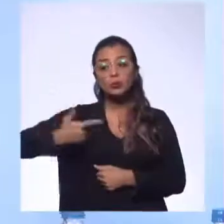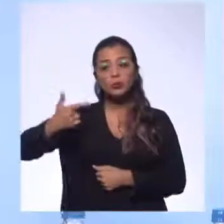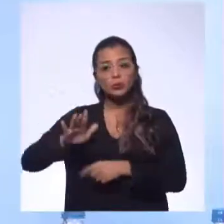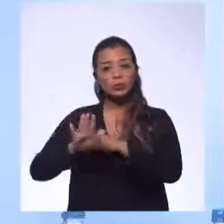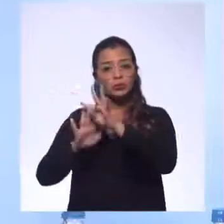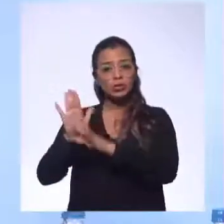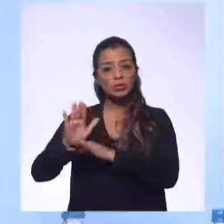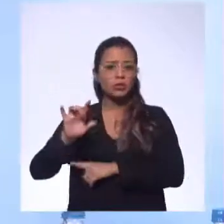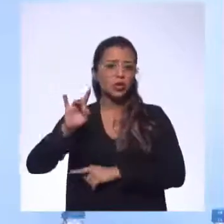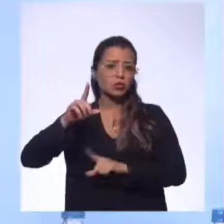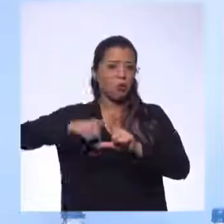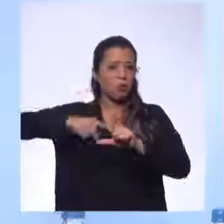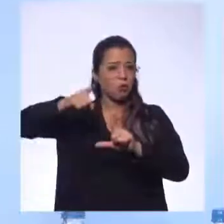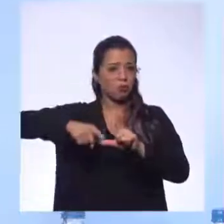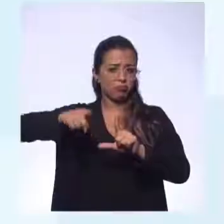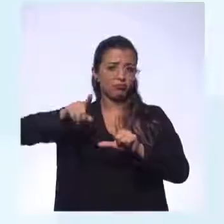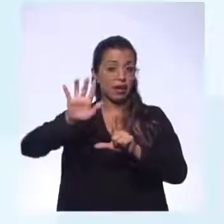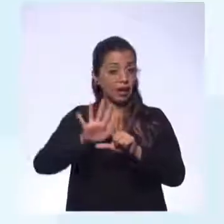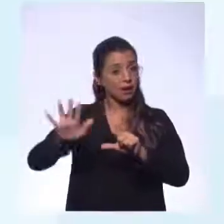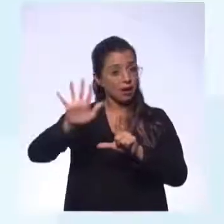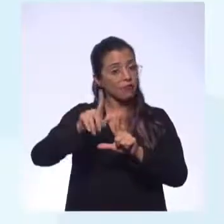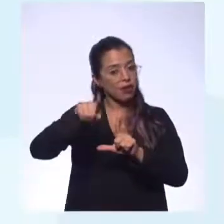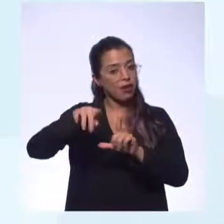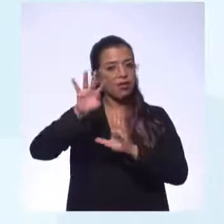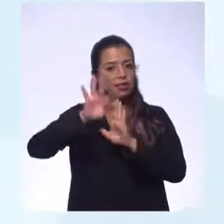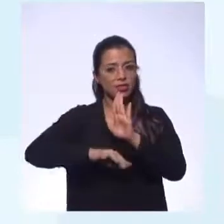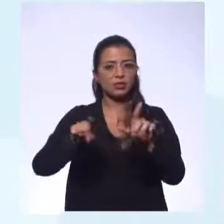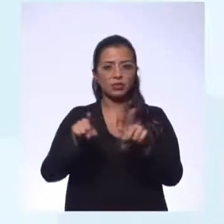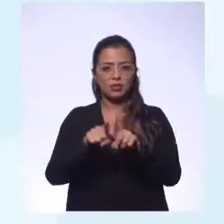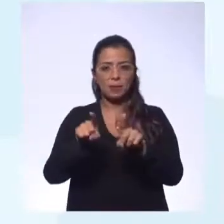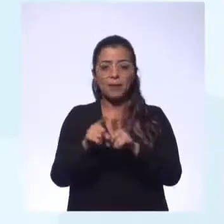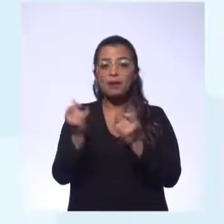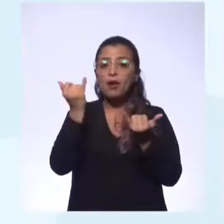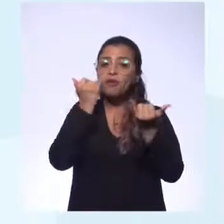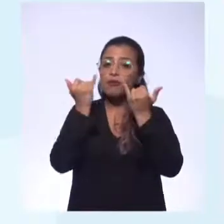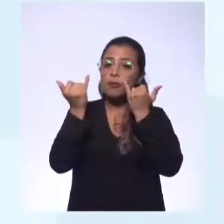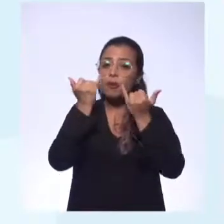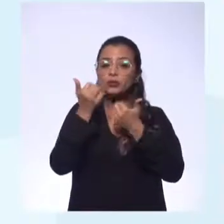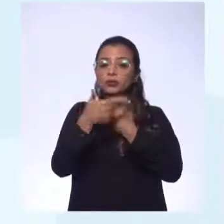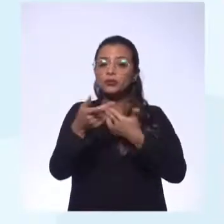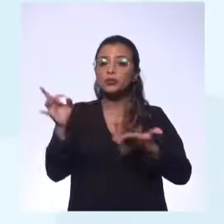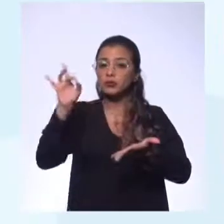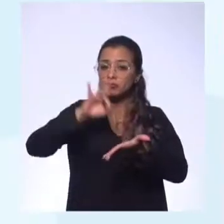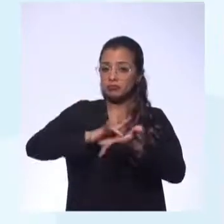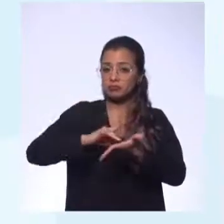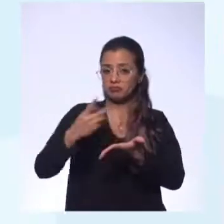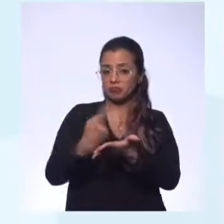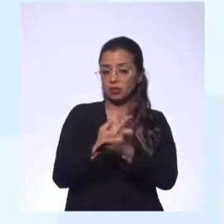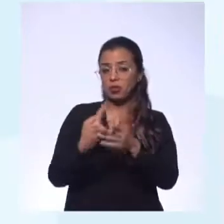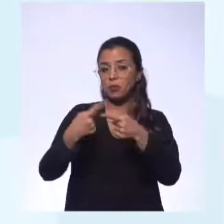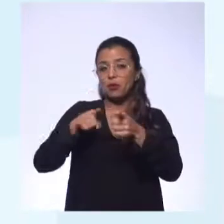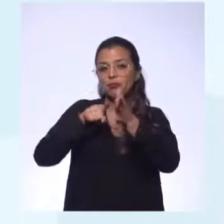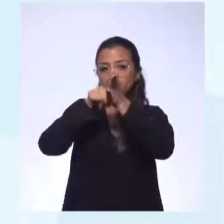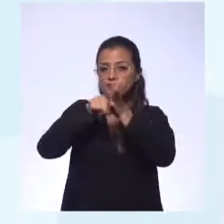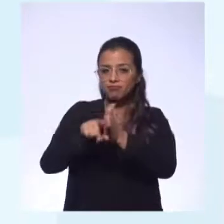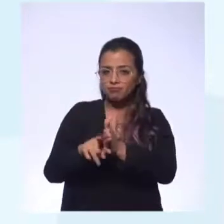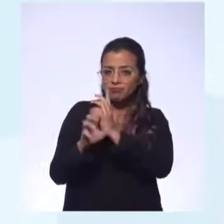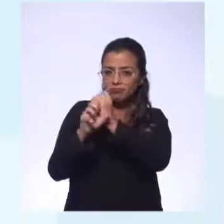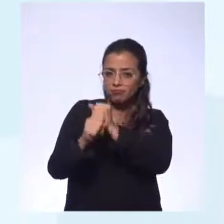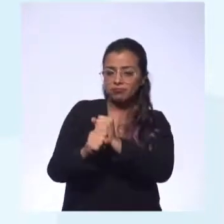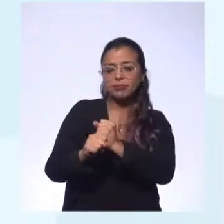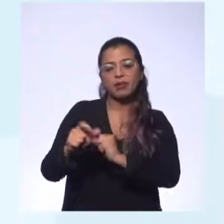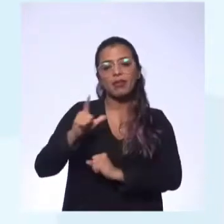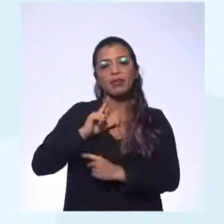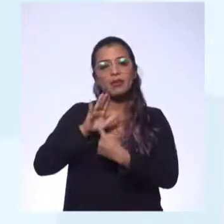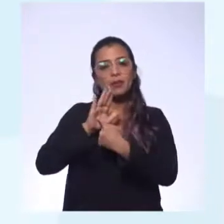o gráfico é texto. Só trouxe informações reais ali a partir de uma pesquisa, certo? Então, uma